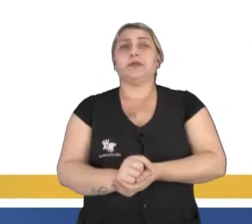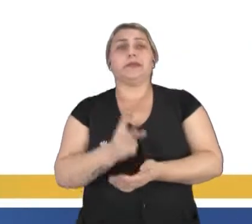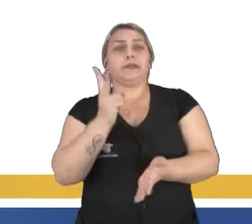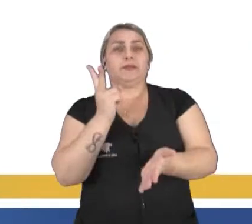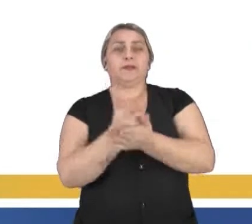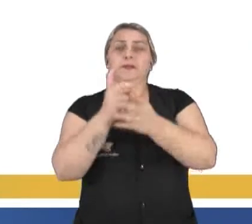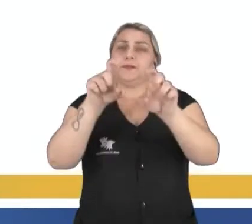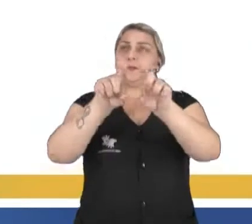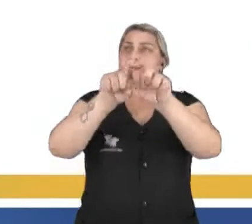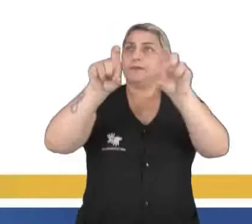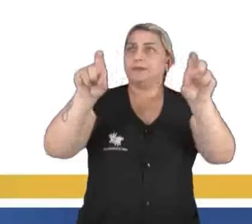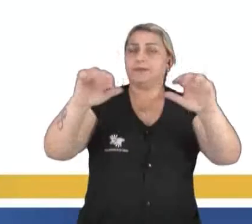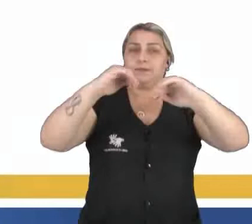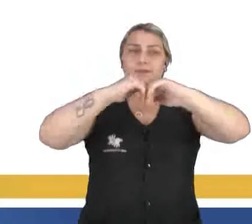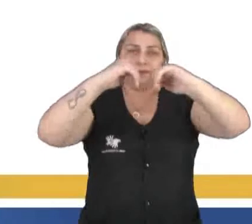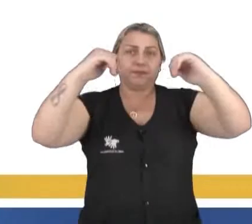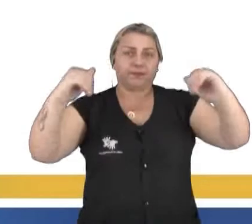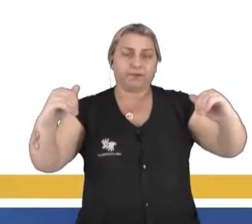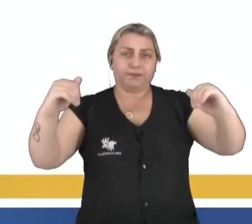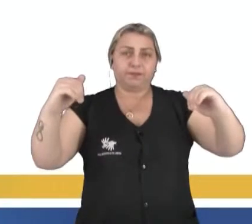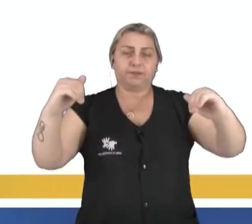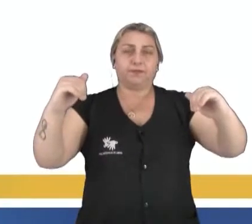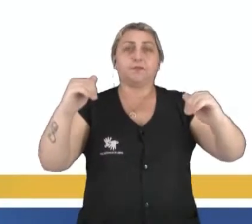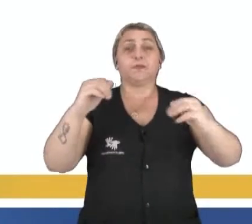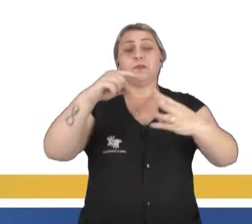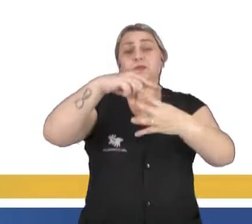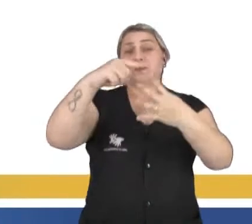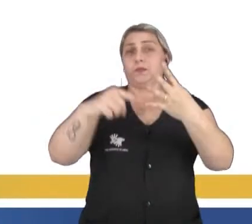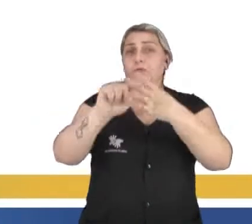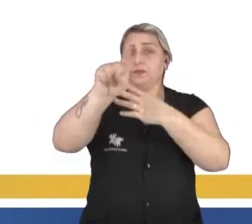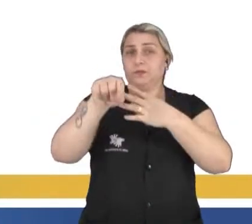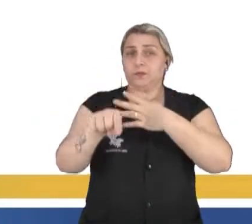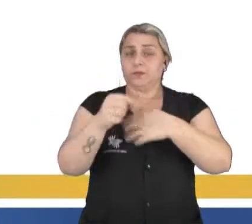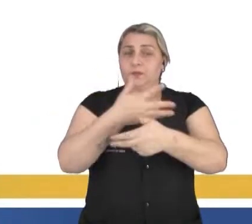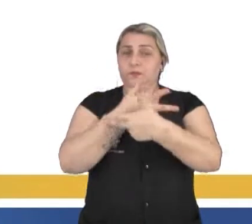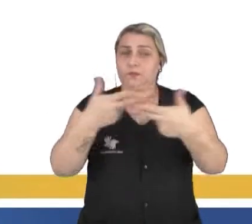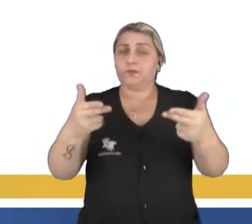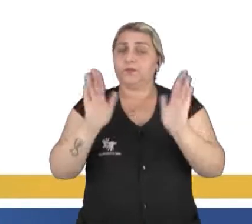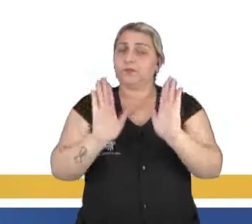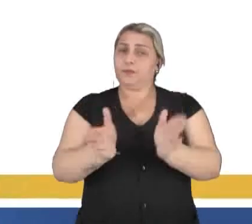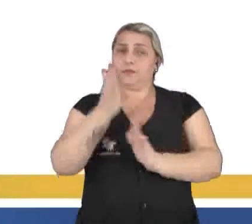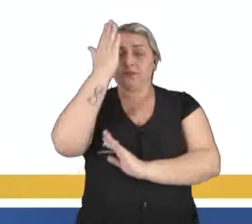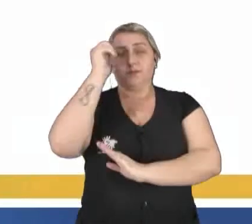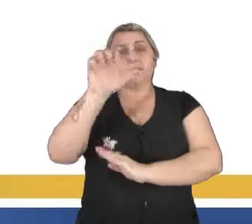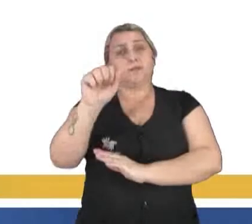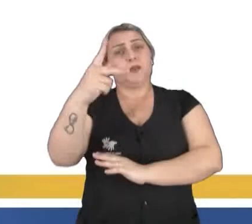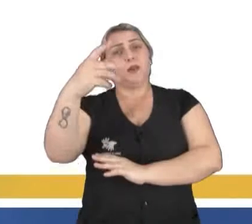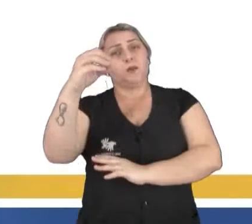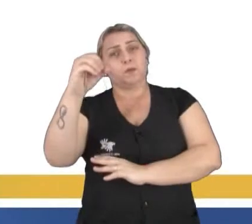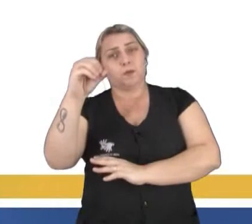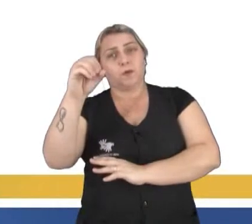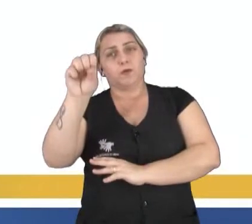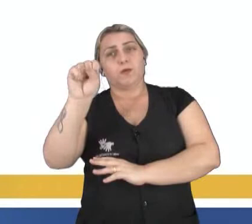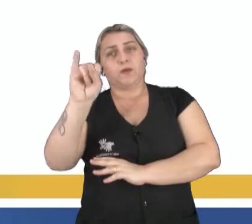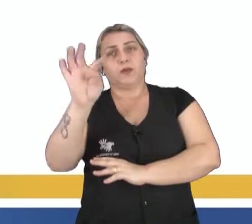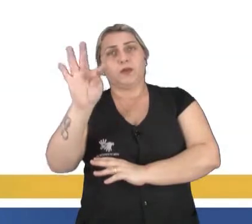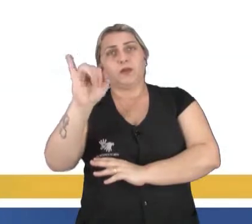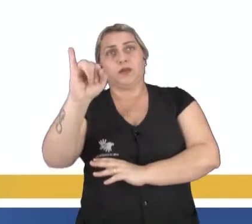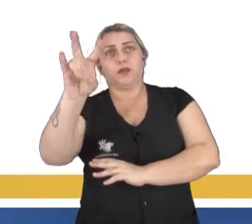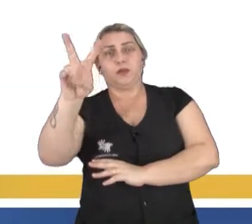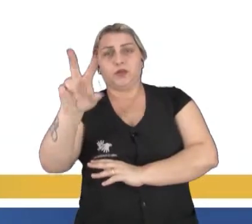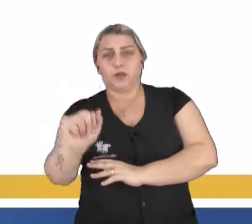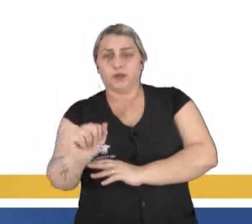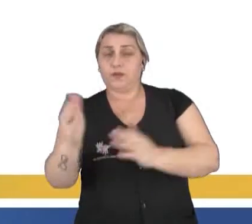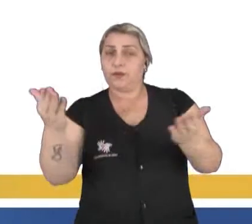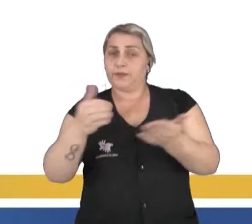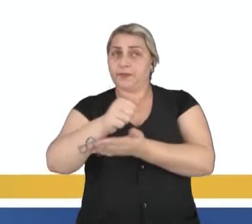uma oração separada por um desses elementos aí, nós já sabemos que ela é apositiva, tá bom? Vamos